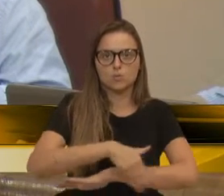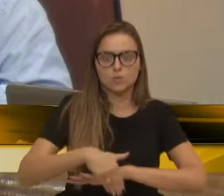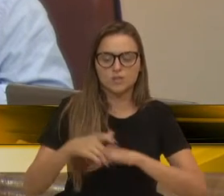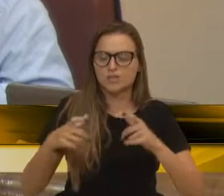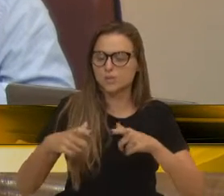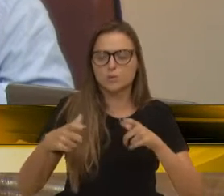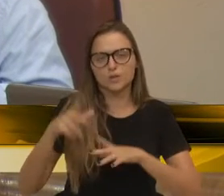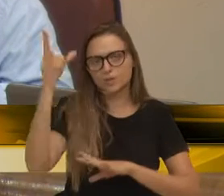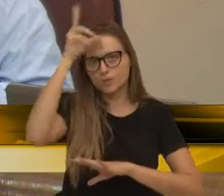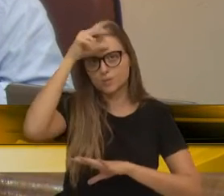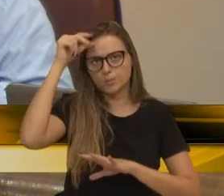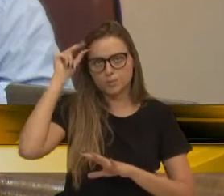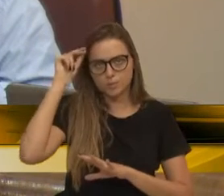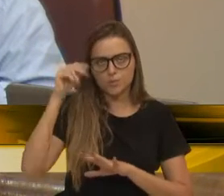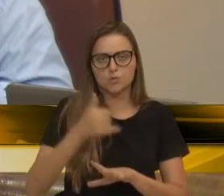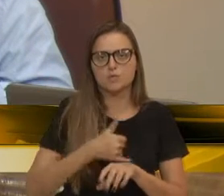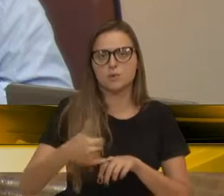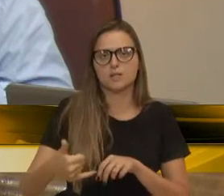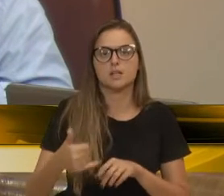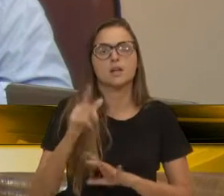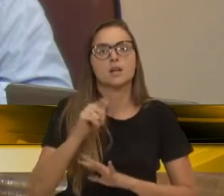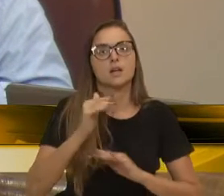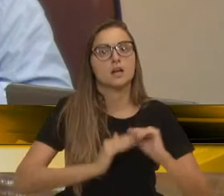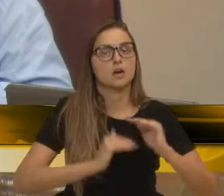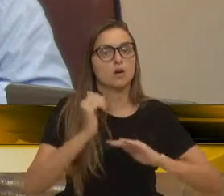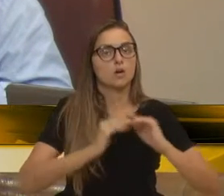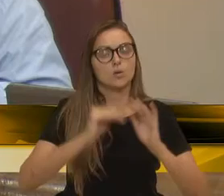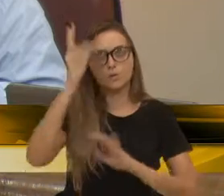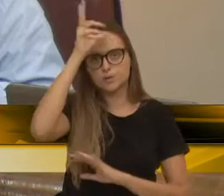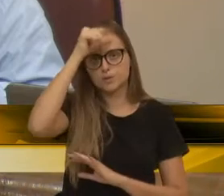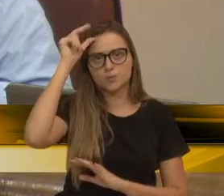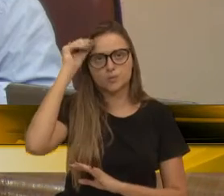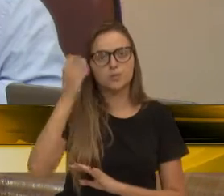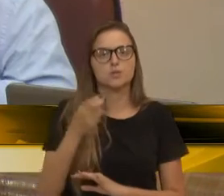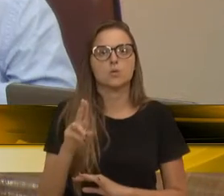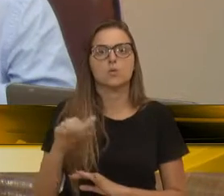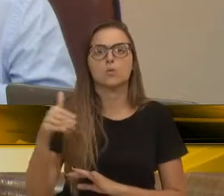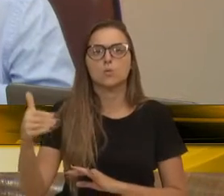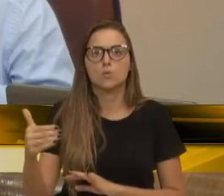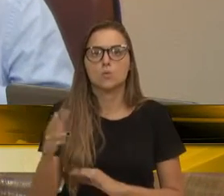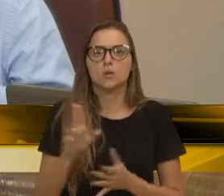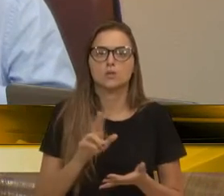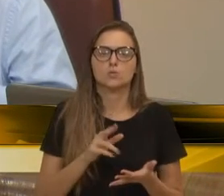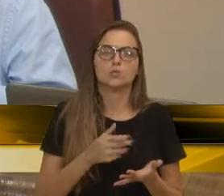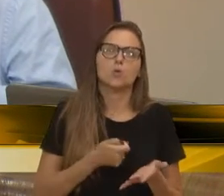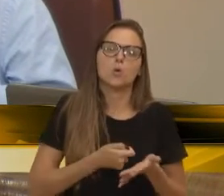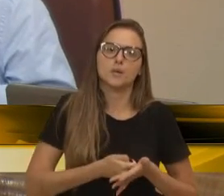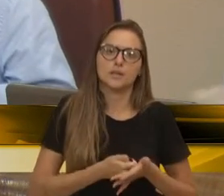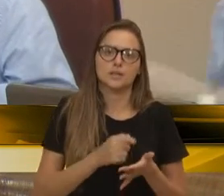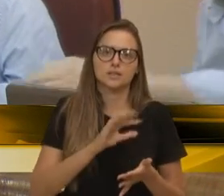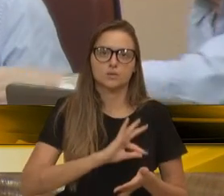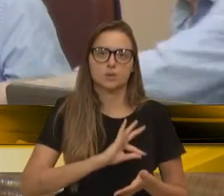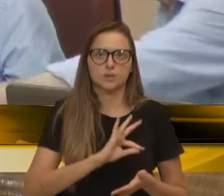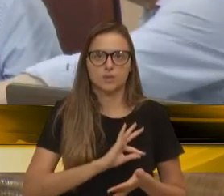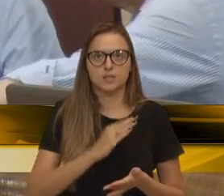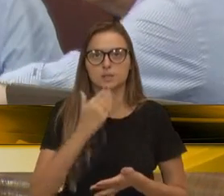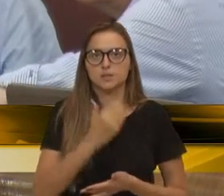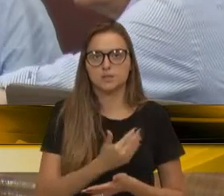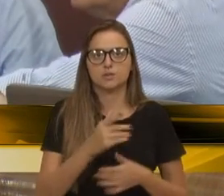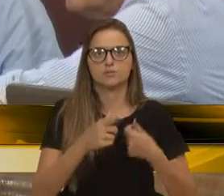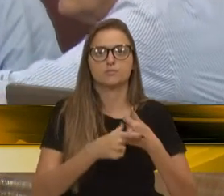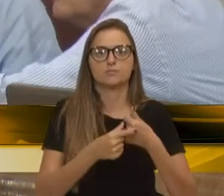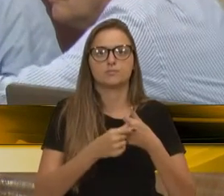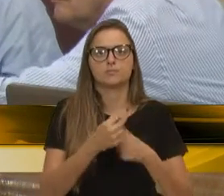públicos exceto para efeitos de obras públicas ou quando exigências policiais o determinarem artigo